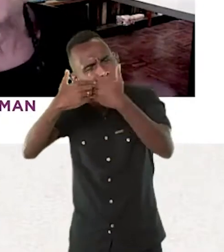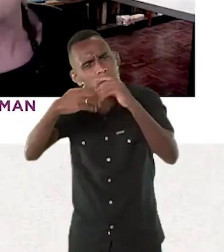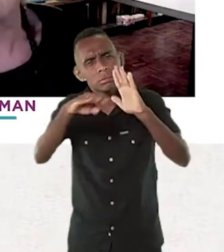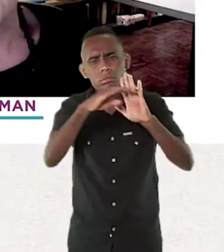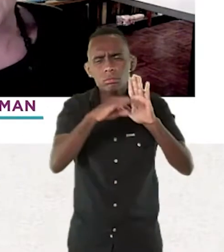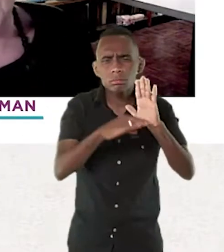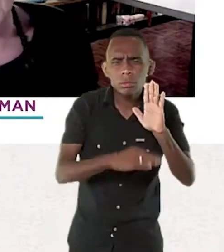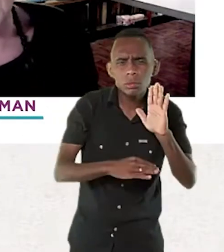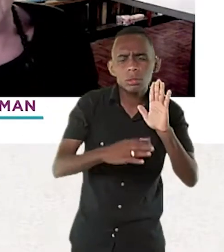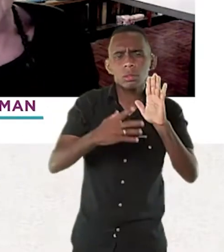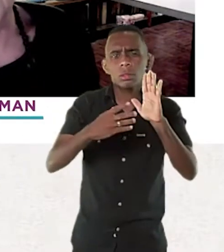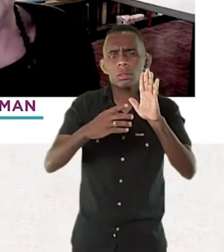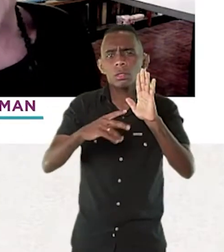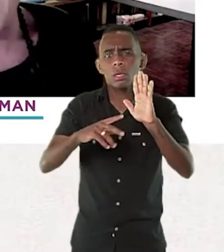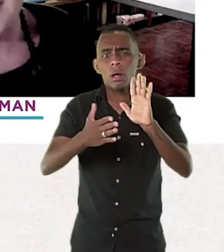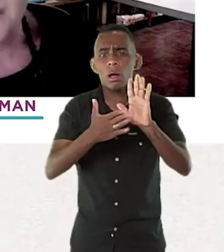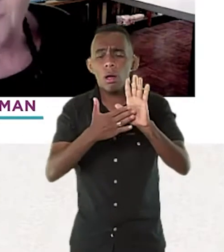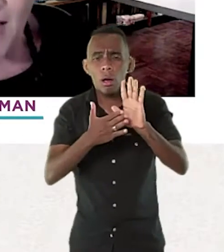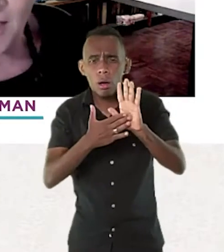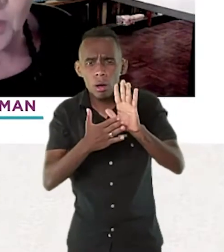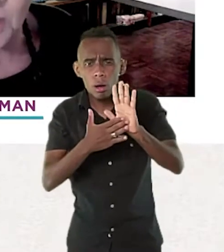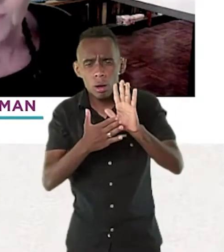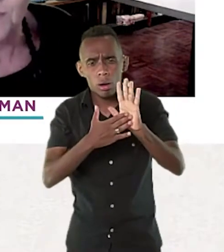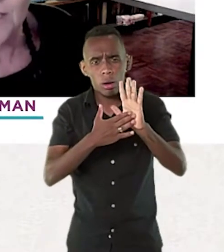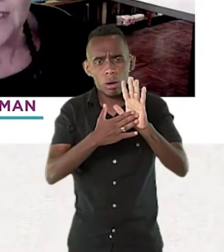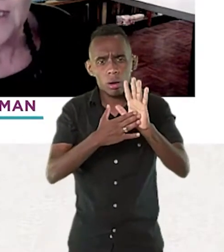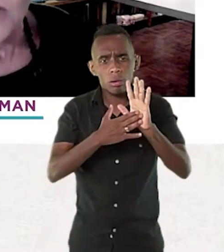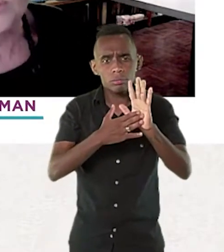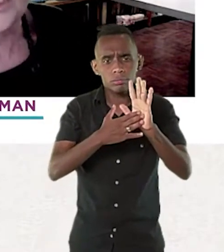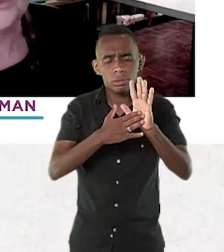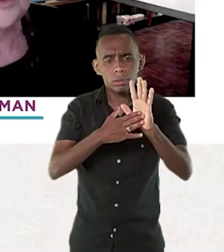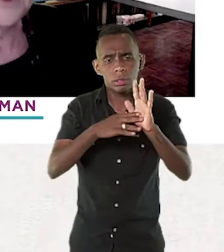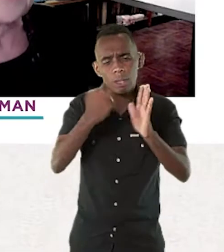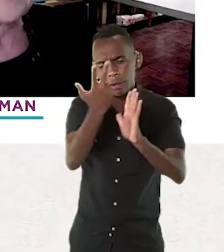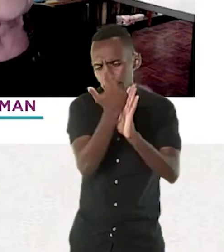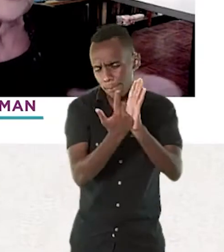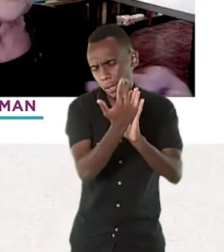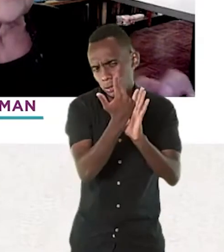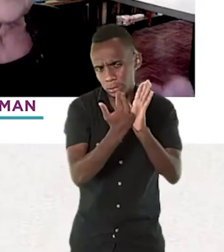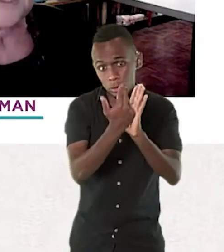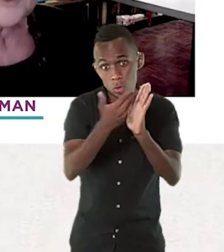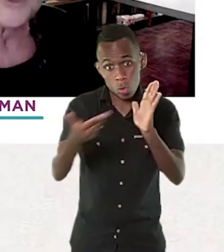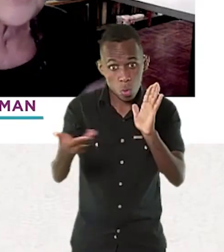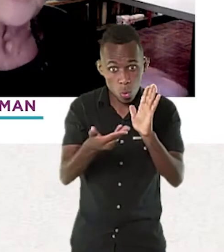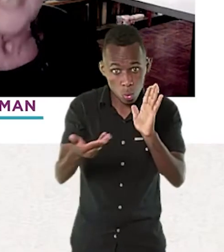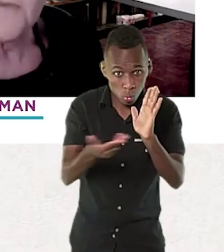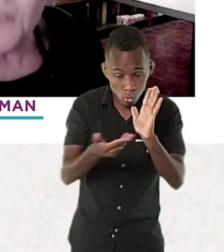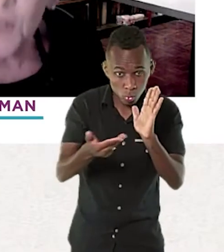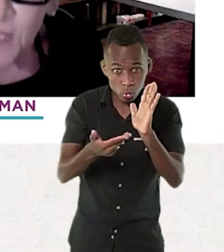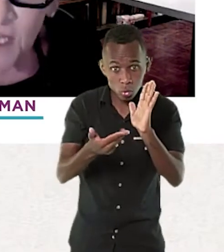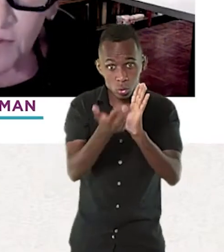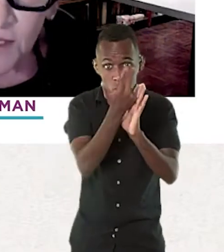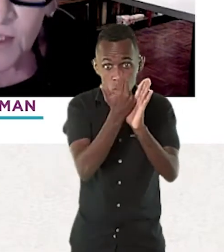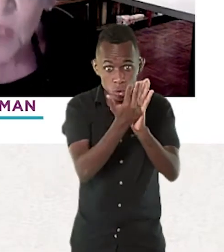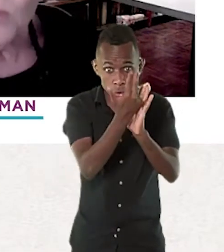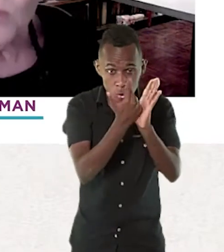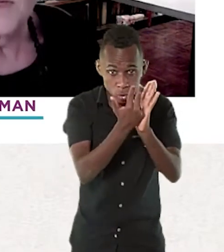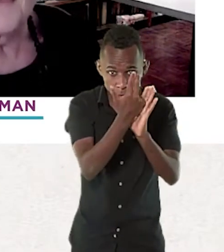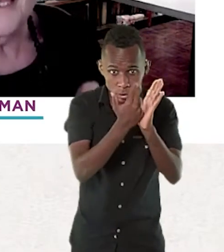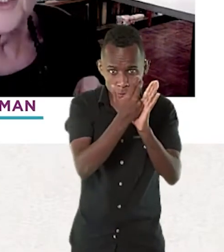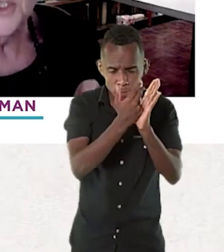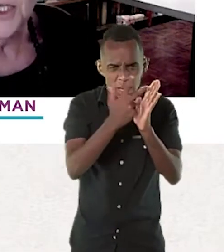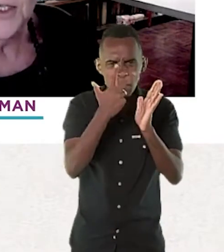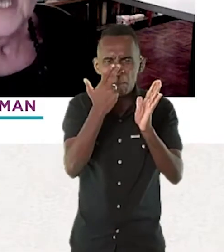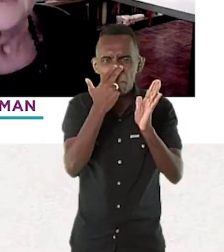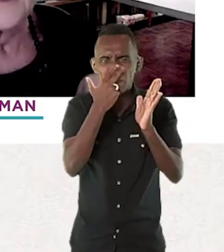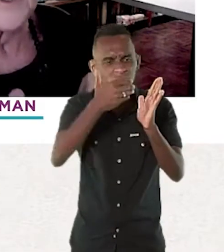assentado da própria noção da imagem. Hoje nós lidamos com imagens invisíveis,